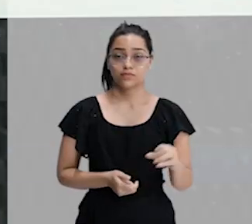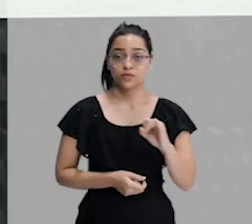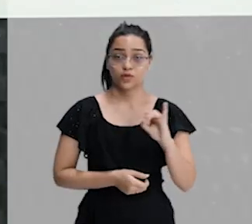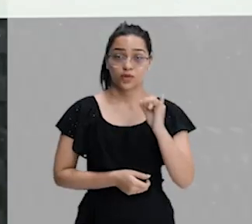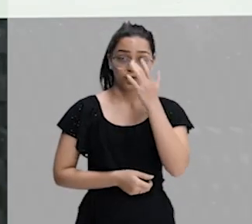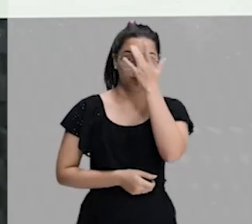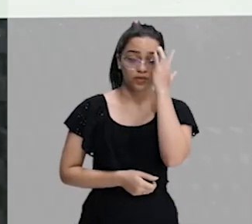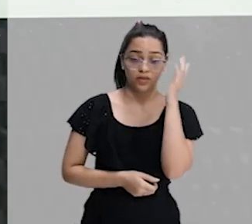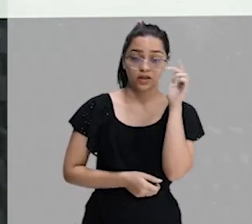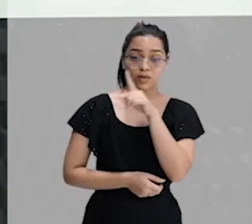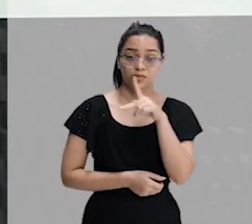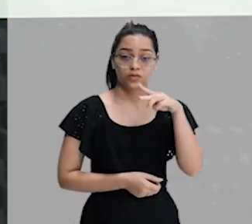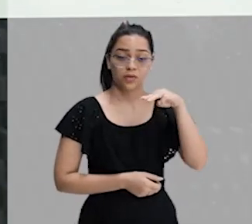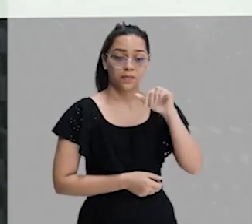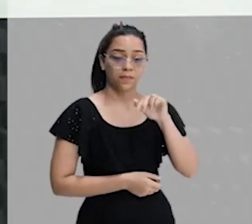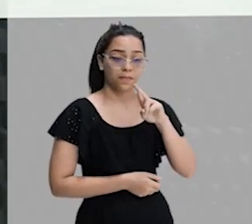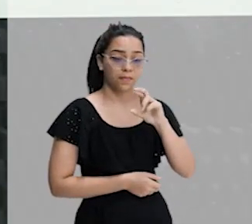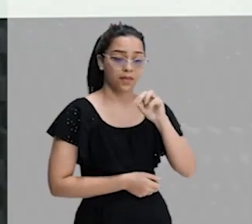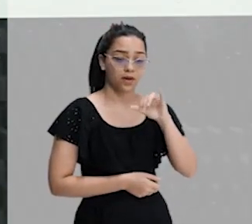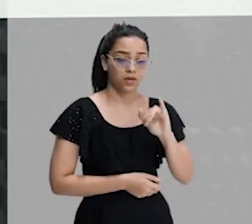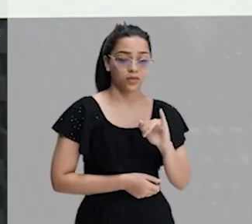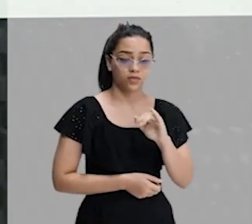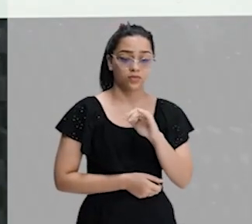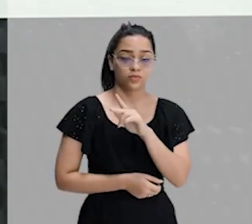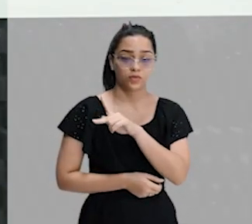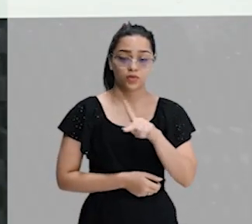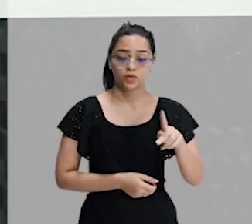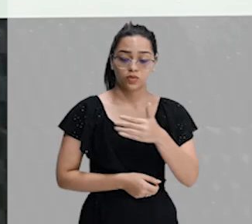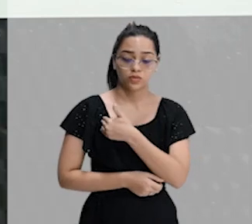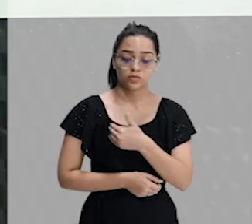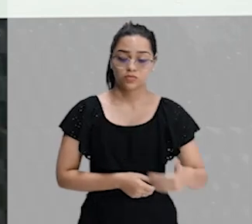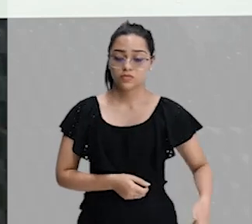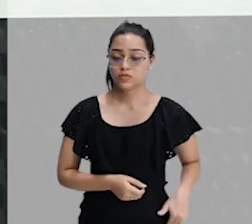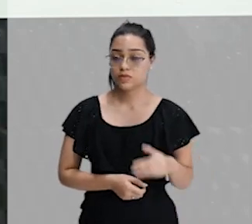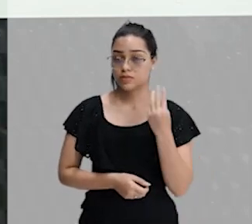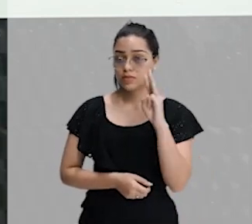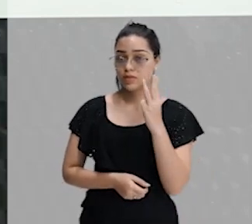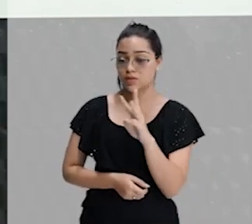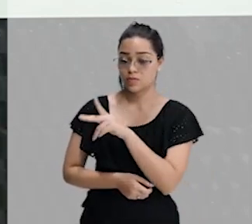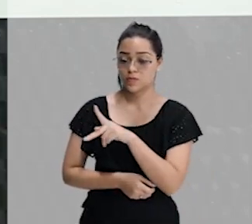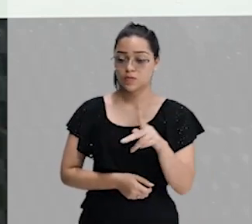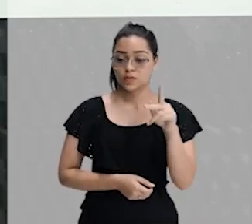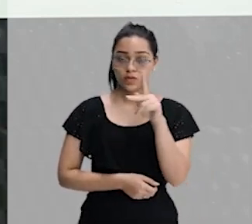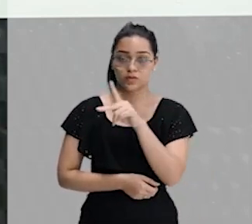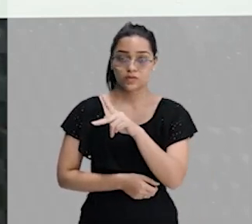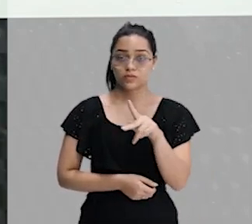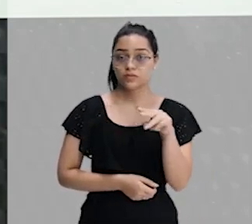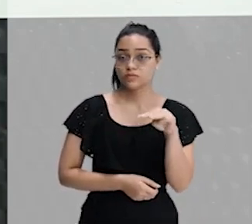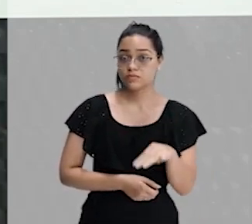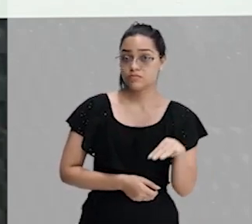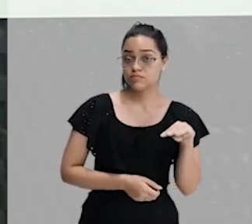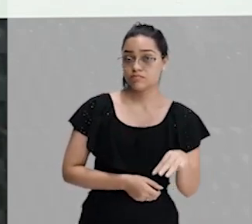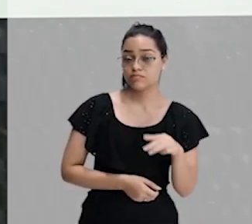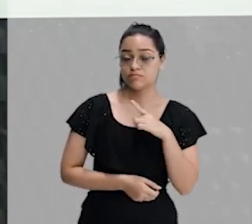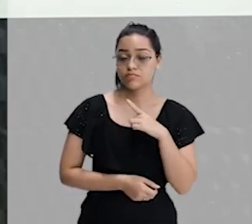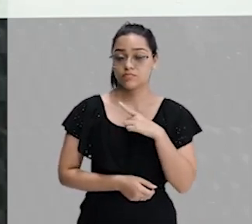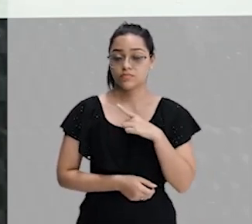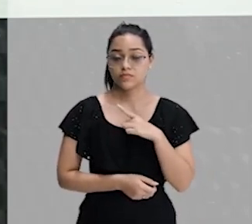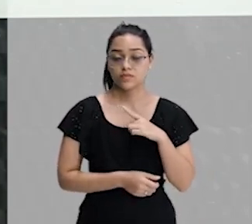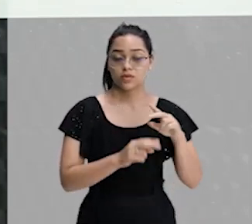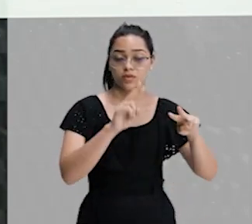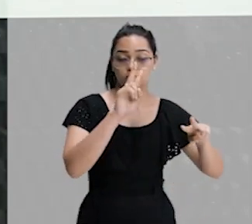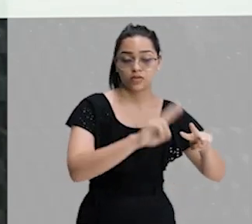Olá pessoal, aqui é o professor Maroni Beck, professor da Rede Estadual de Ensino, professor de Matemática, e está mais uma vez aqui na TV